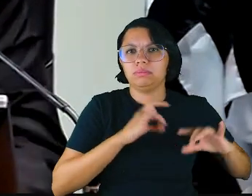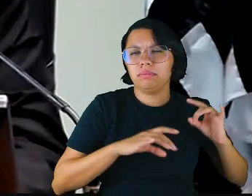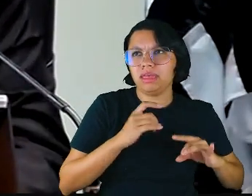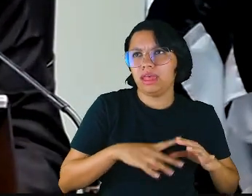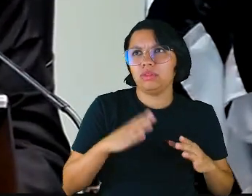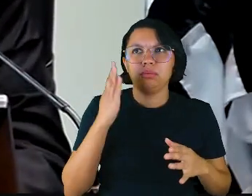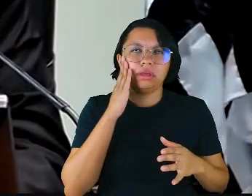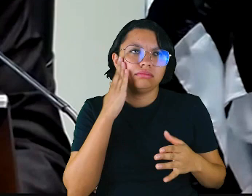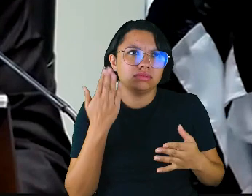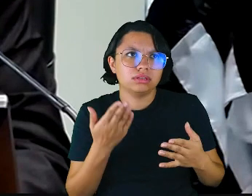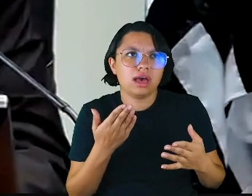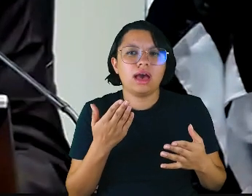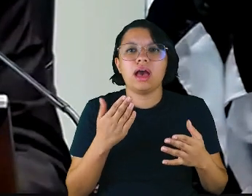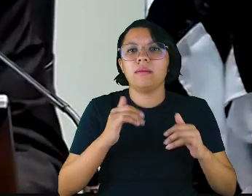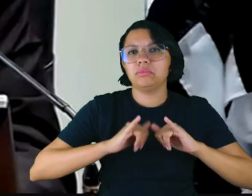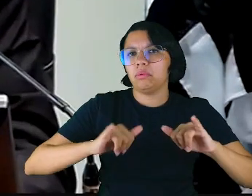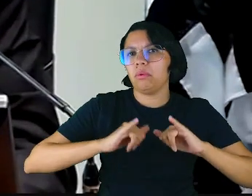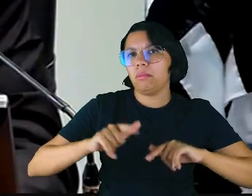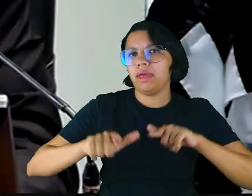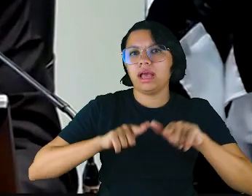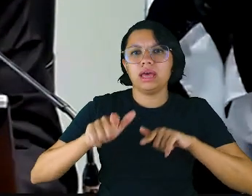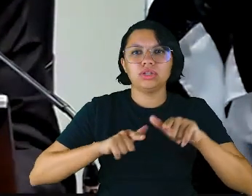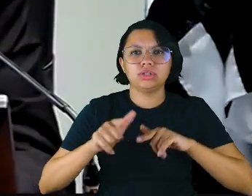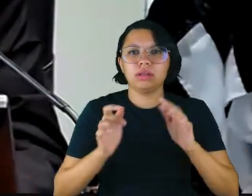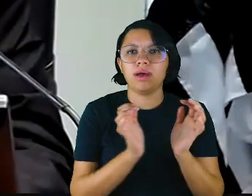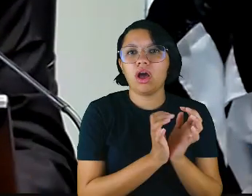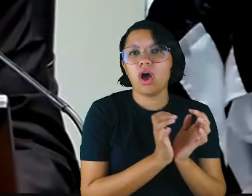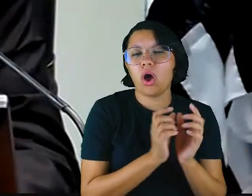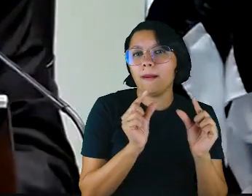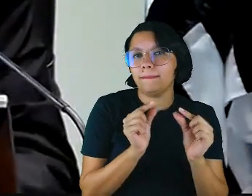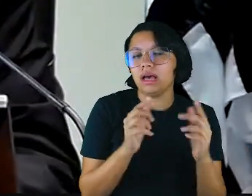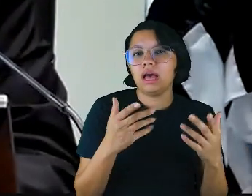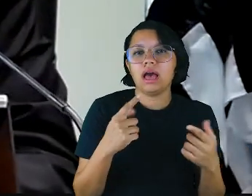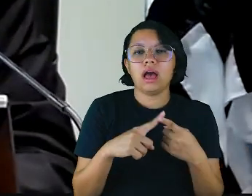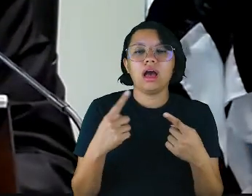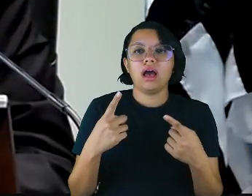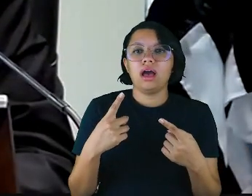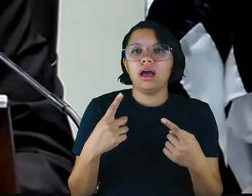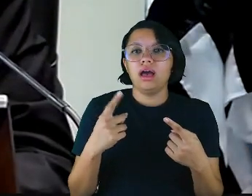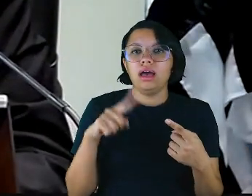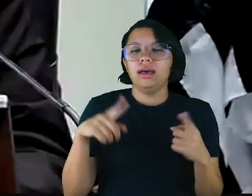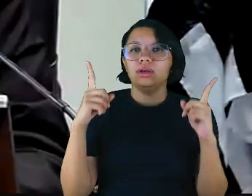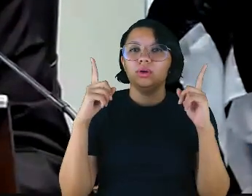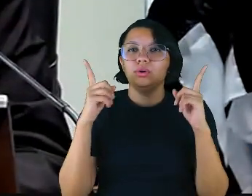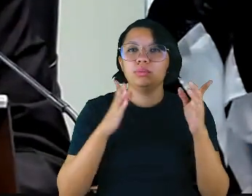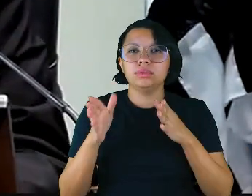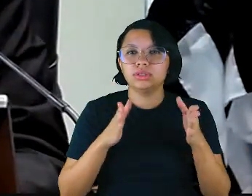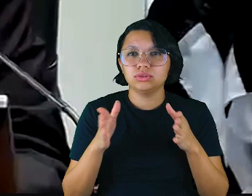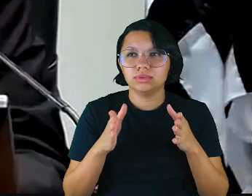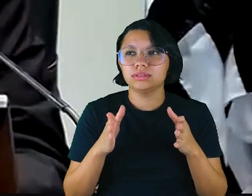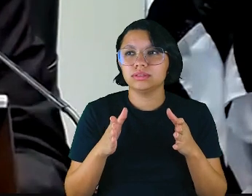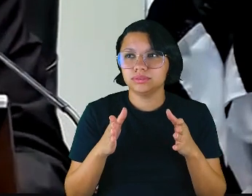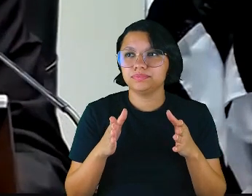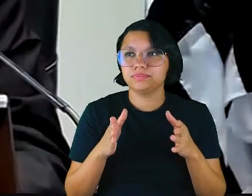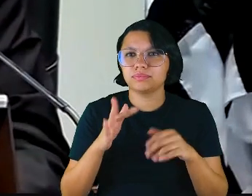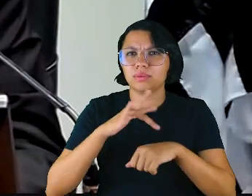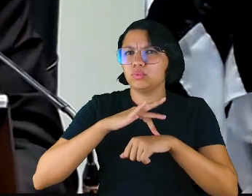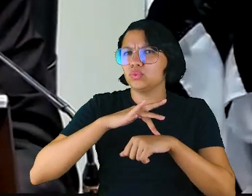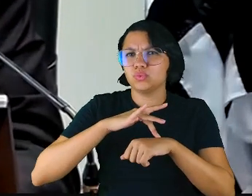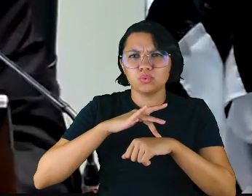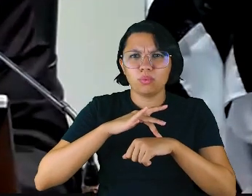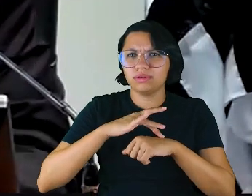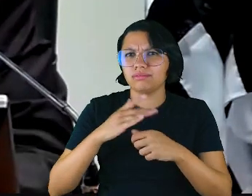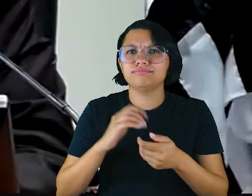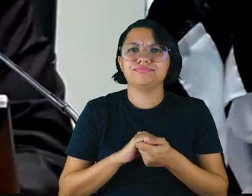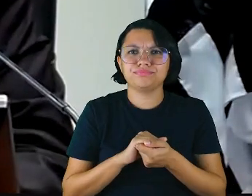por medo de retaliação, né, nos mercados de trabalho, nas comarcas pequenas, mas é uma situação teratológica,